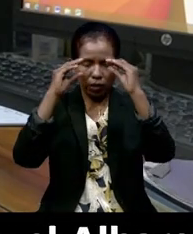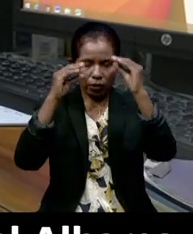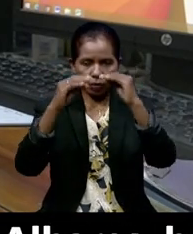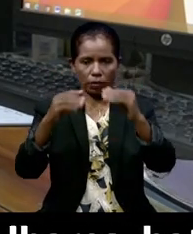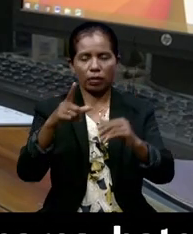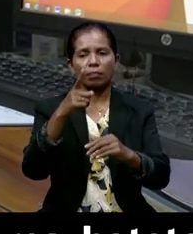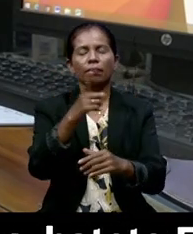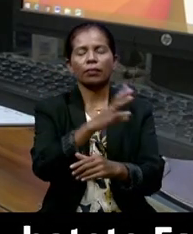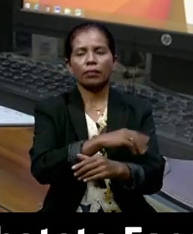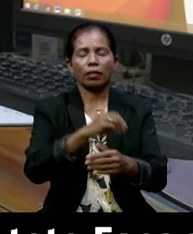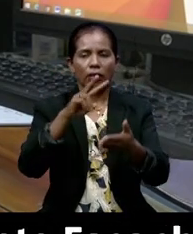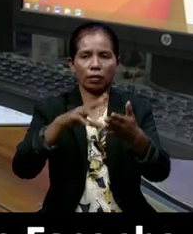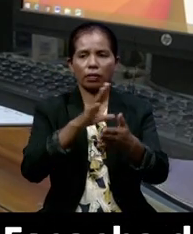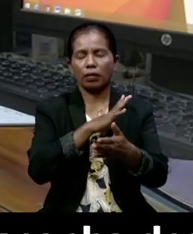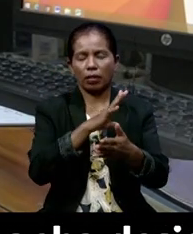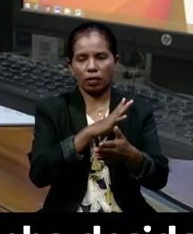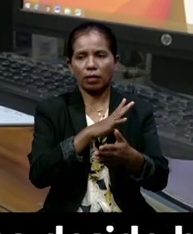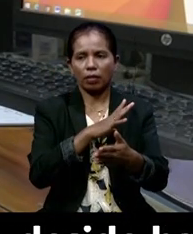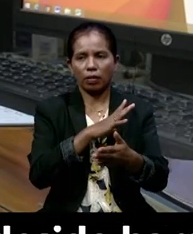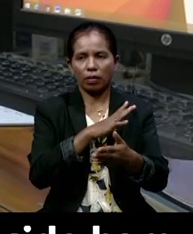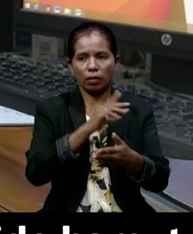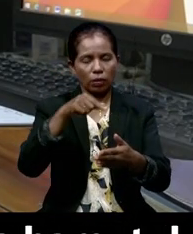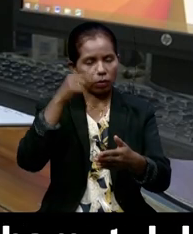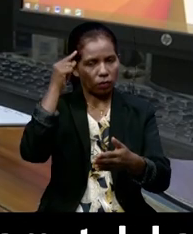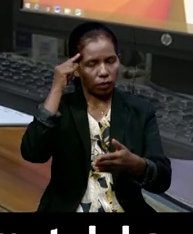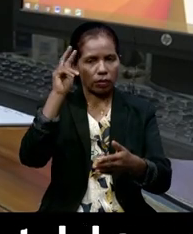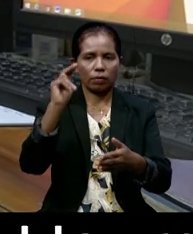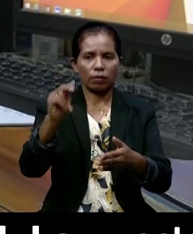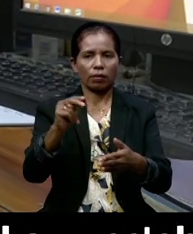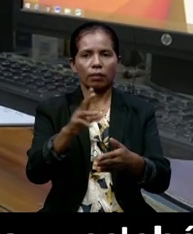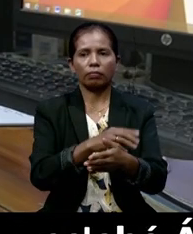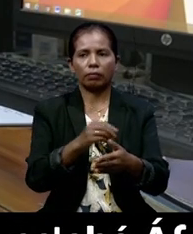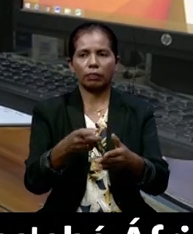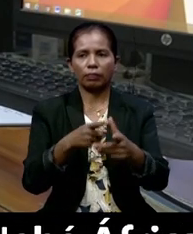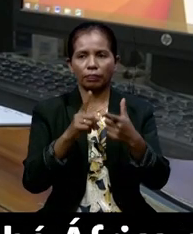literatura ori hen gubernu nia